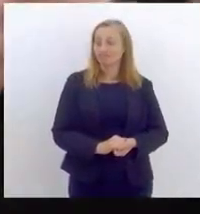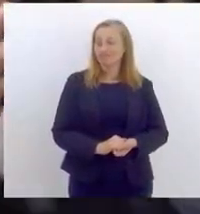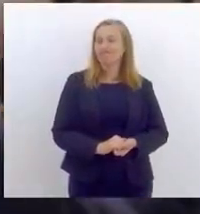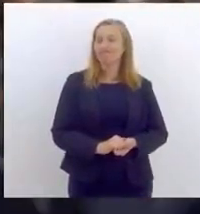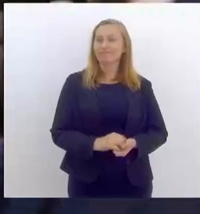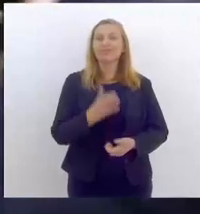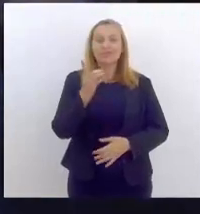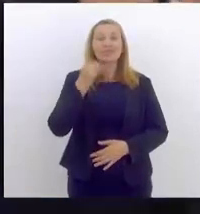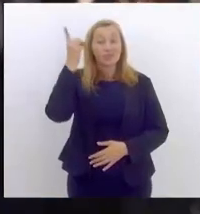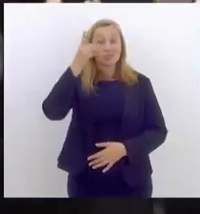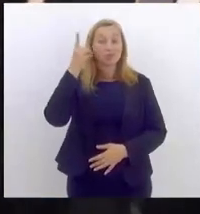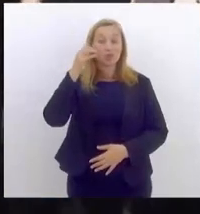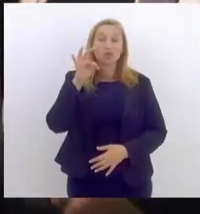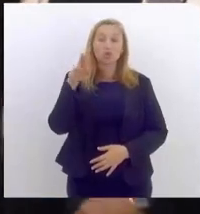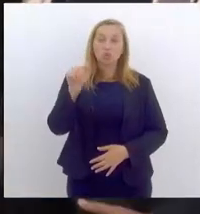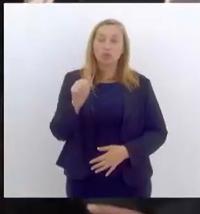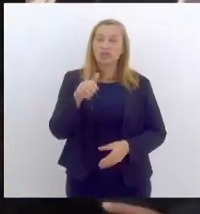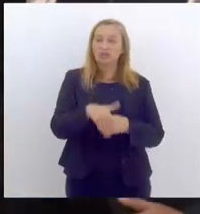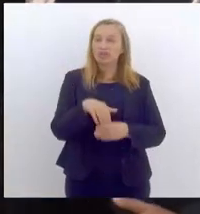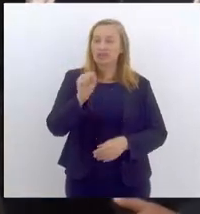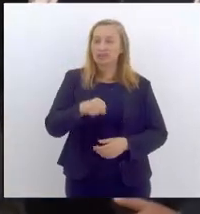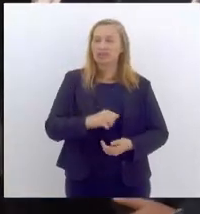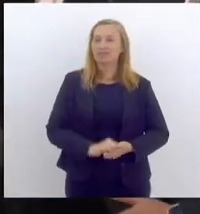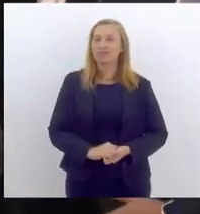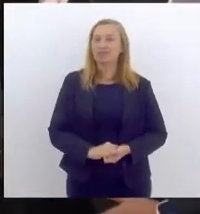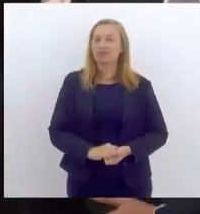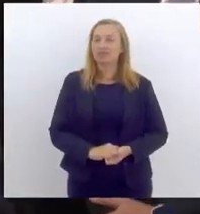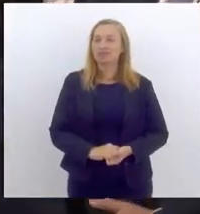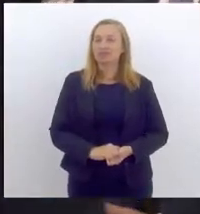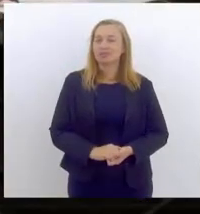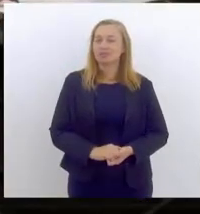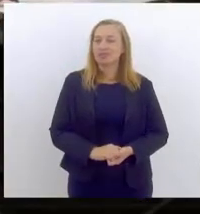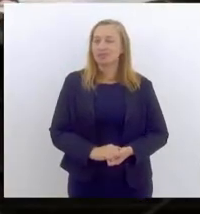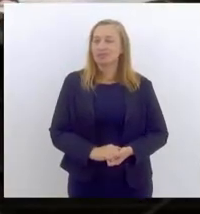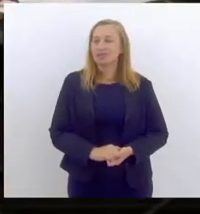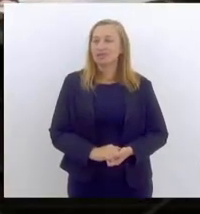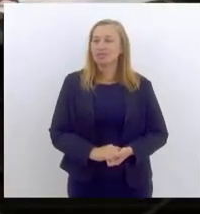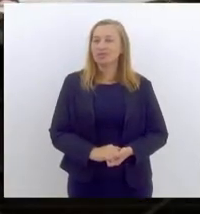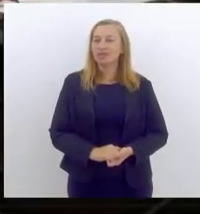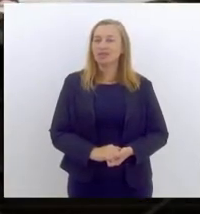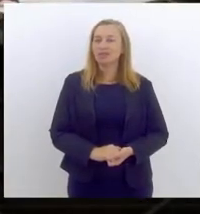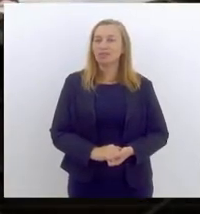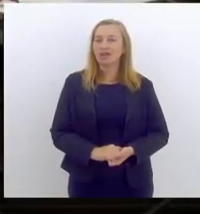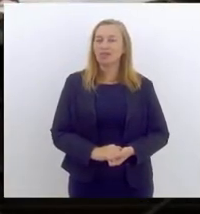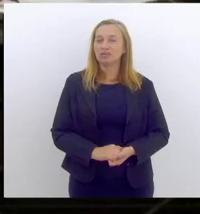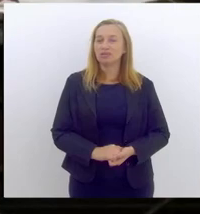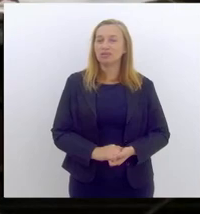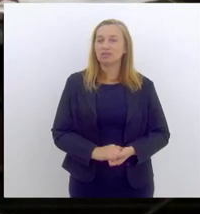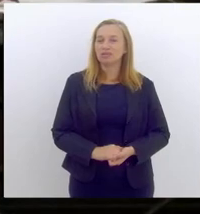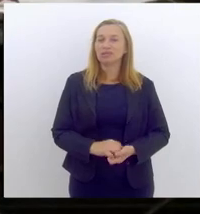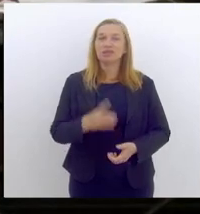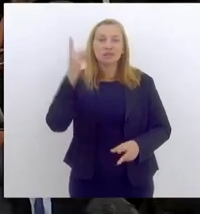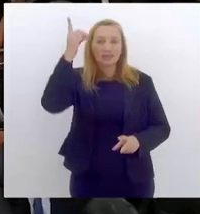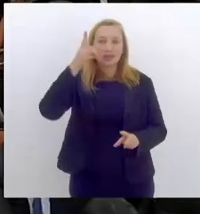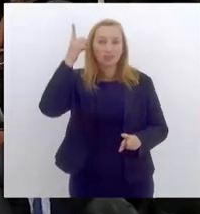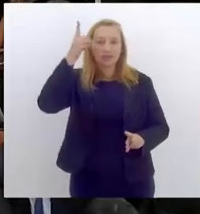Deputado Gustavo Tutuca, vota sim. Deputada Índia Armelau.